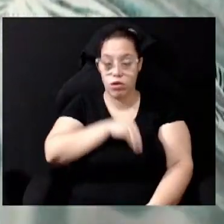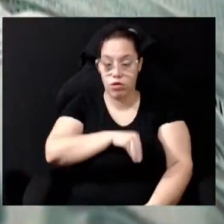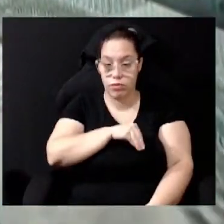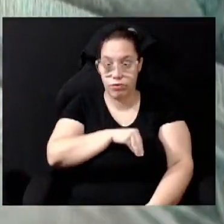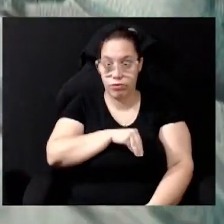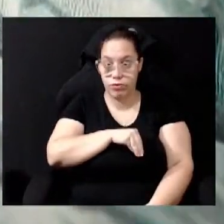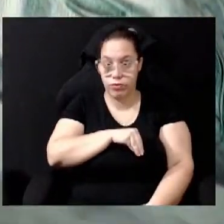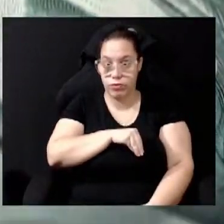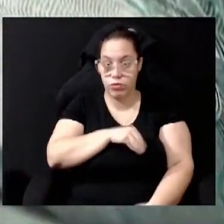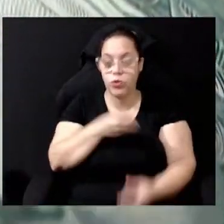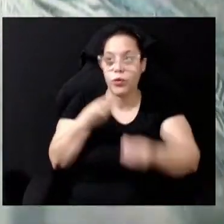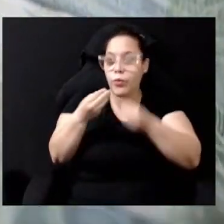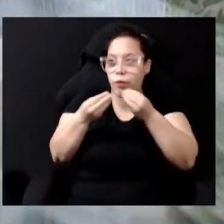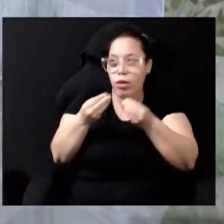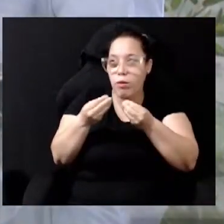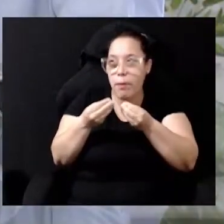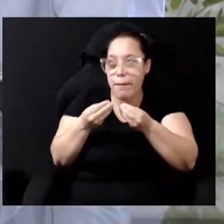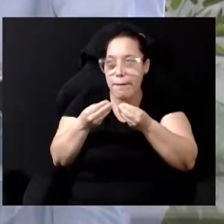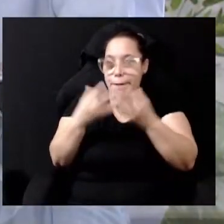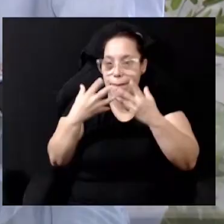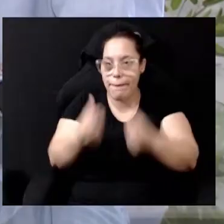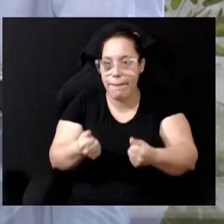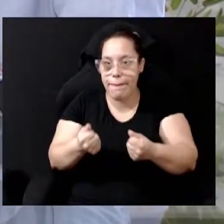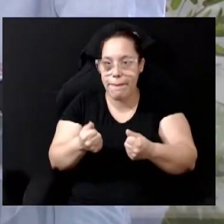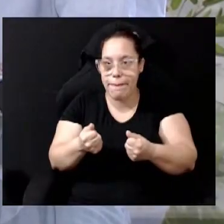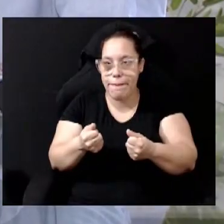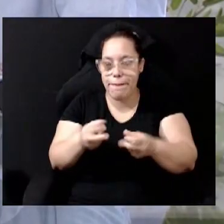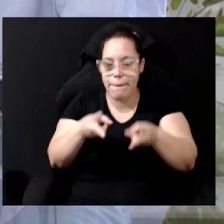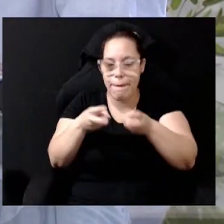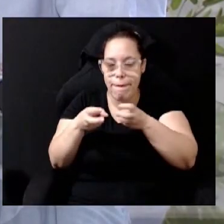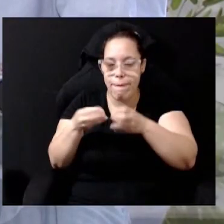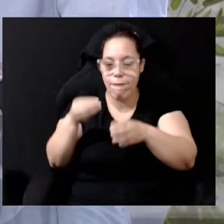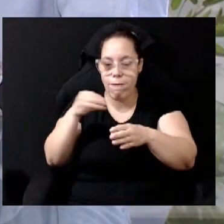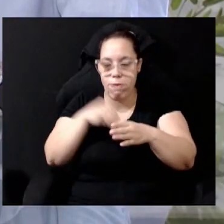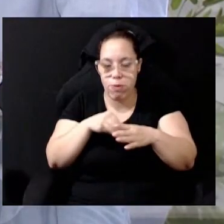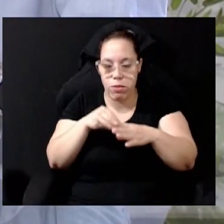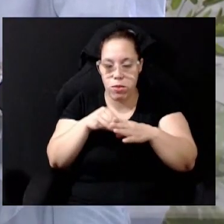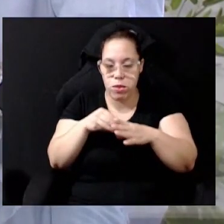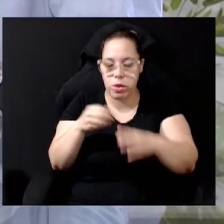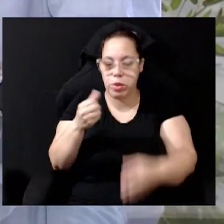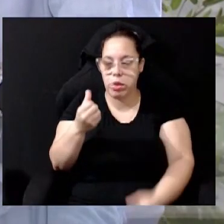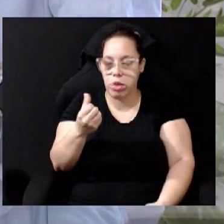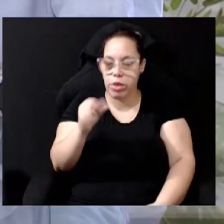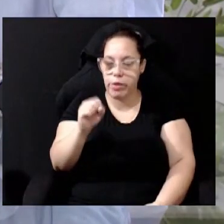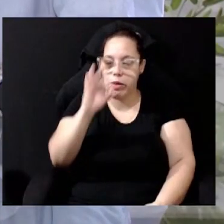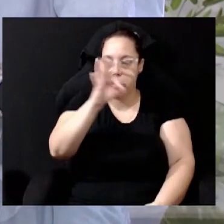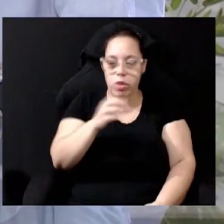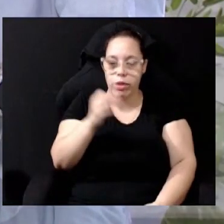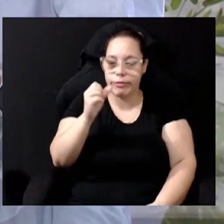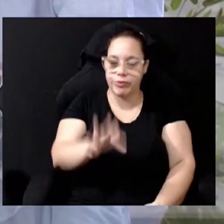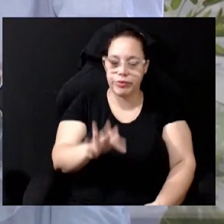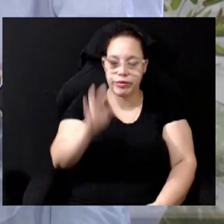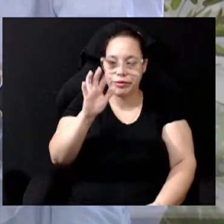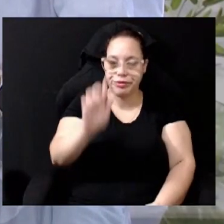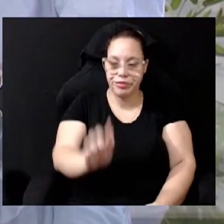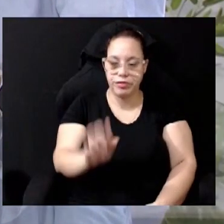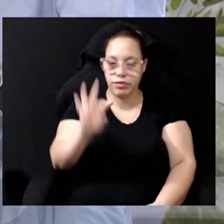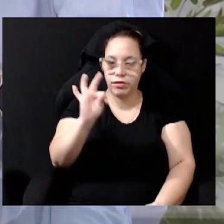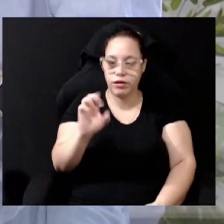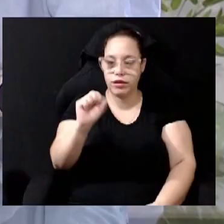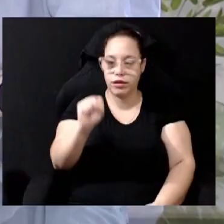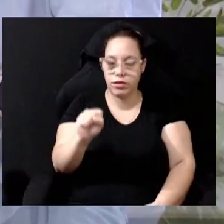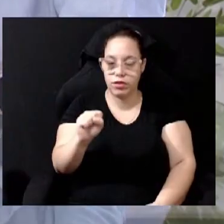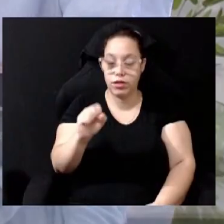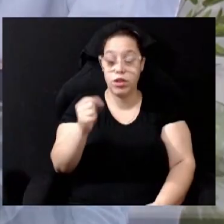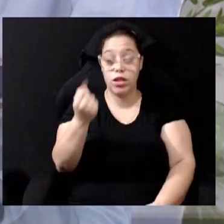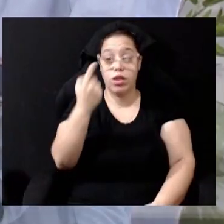como percebeu que a empresa não depositou os 8% do FGTS, ele tem que entrar em contato com a empresa, primeiramente, para dizer,